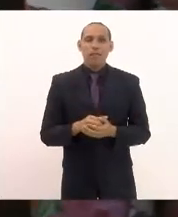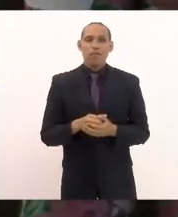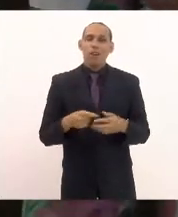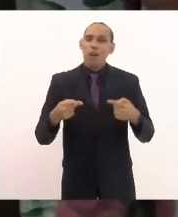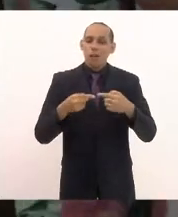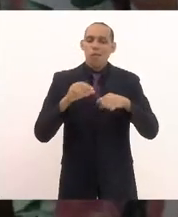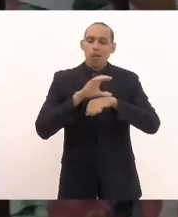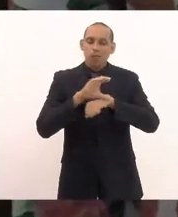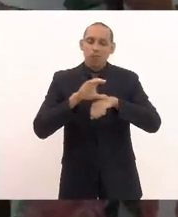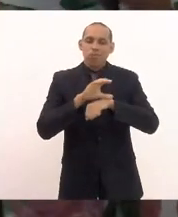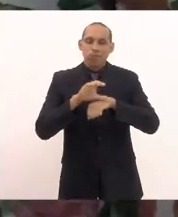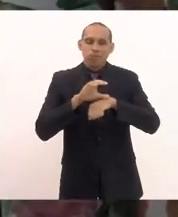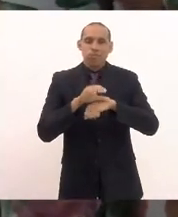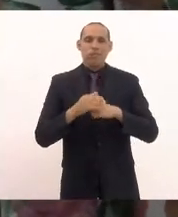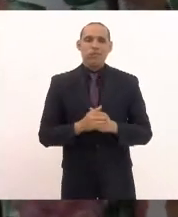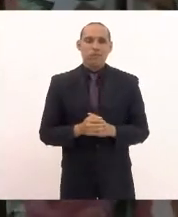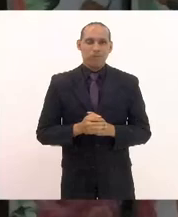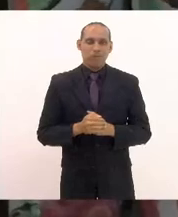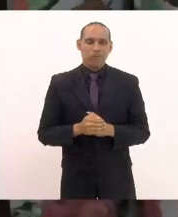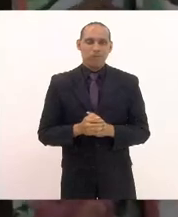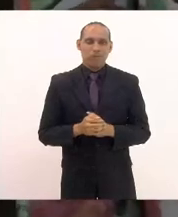constitucionalidade com